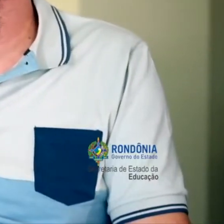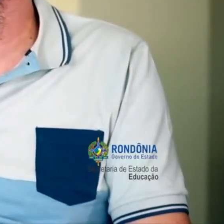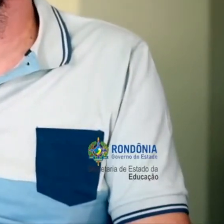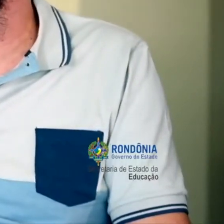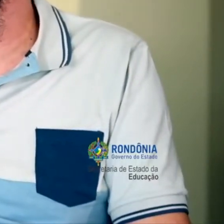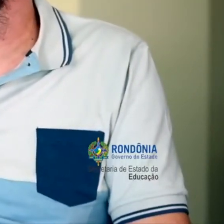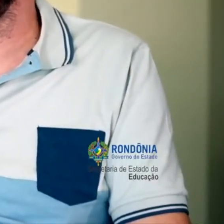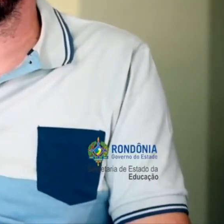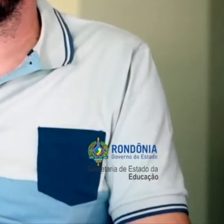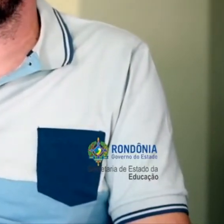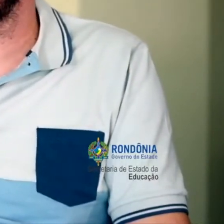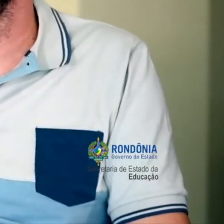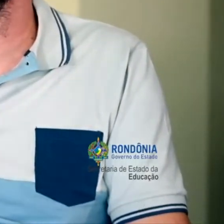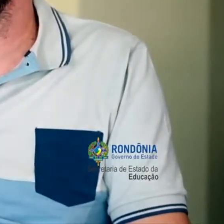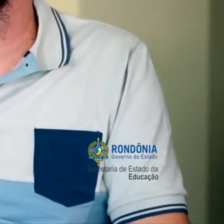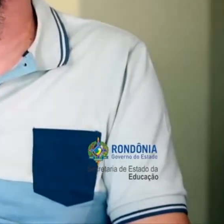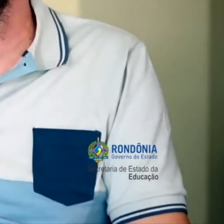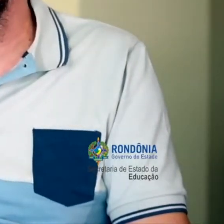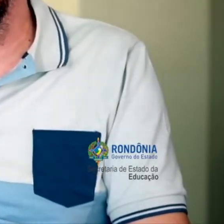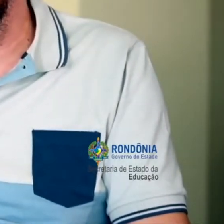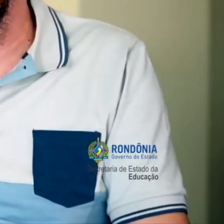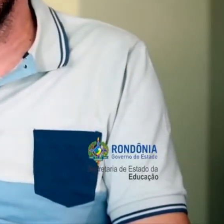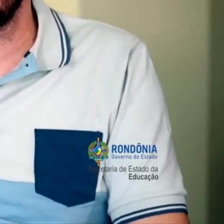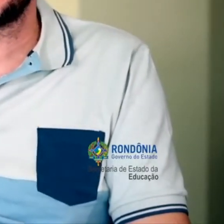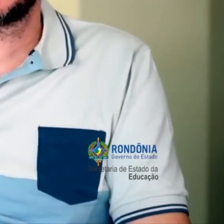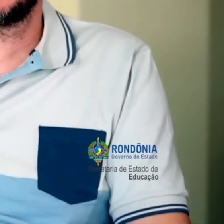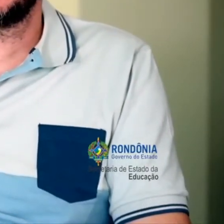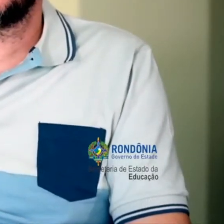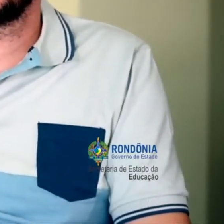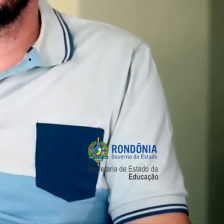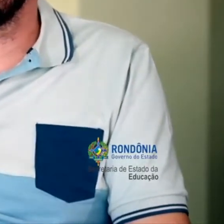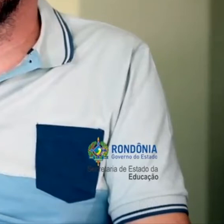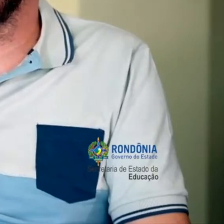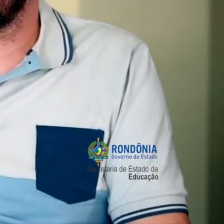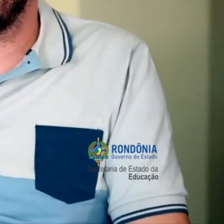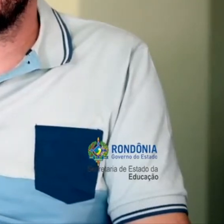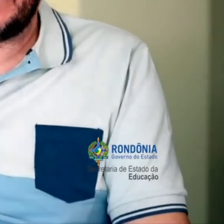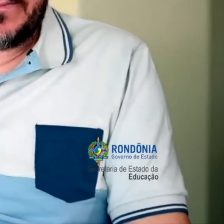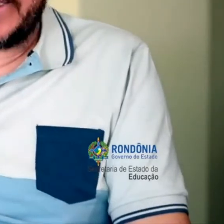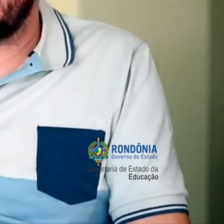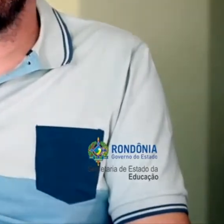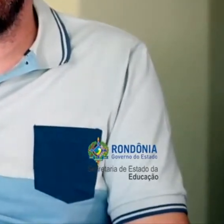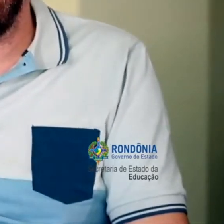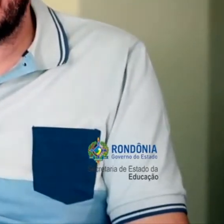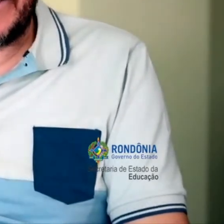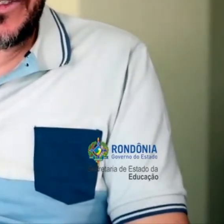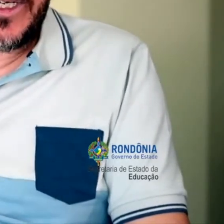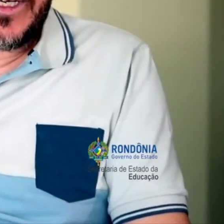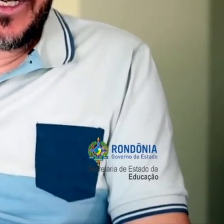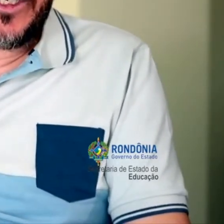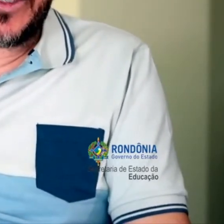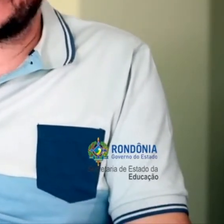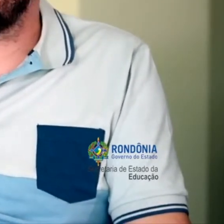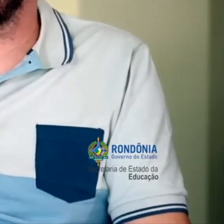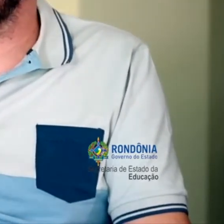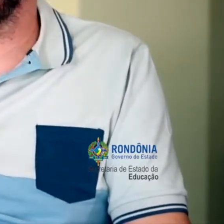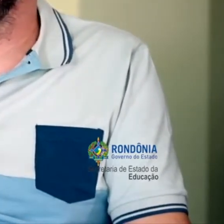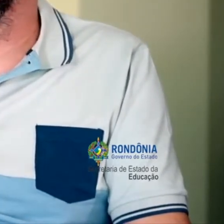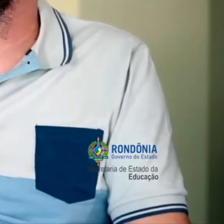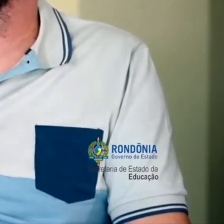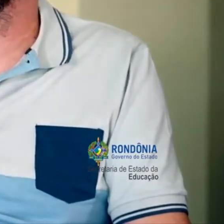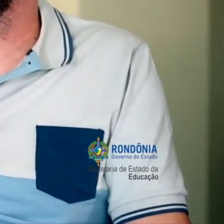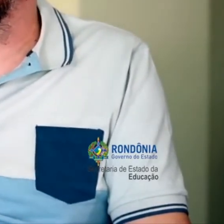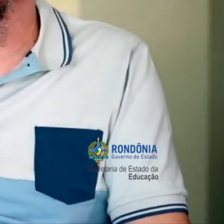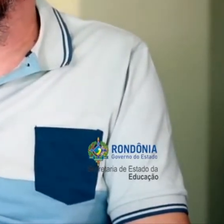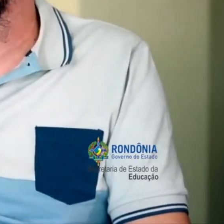de leitura, escrita e leituras bíblicas bem básicas. O currículo nuclear, que isso é interessante, ele chama de